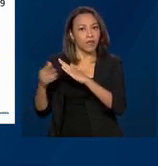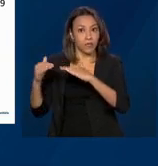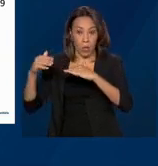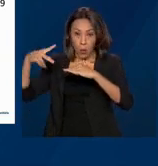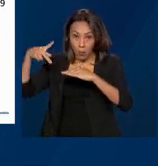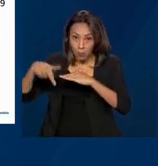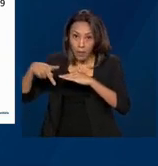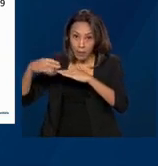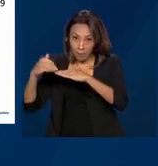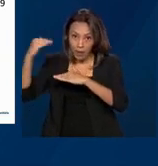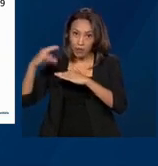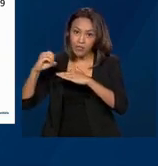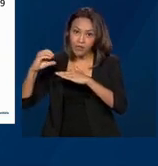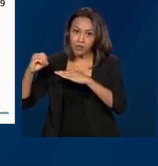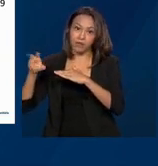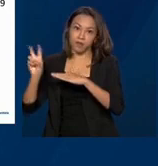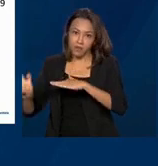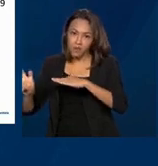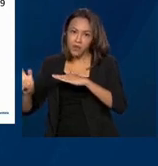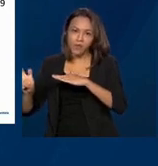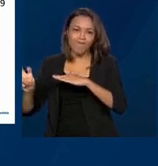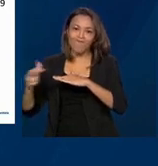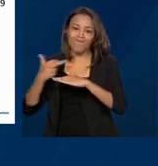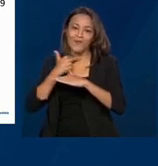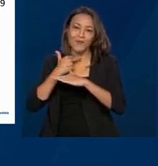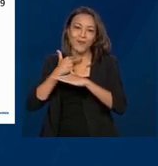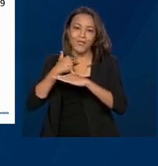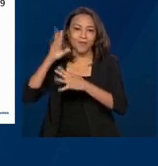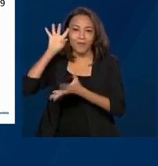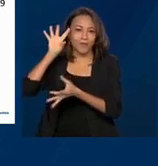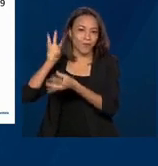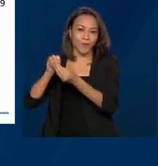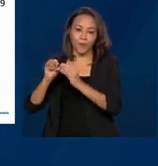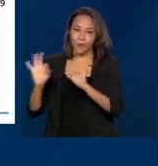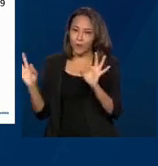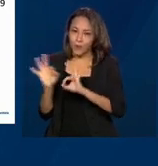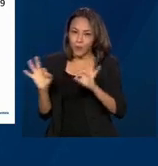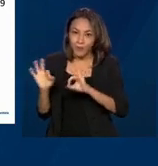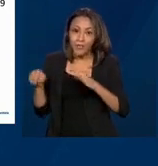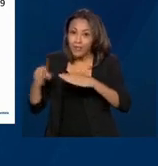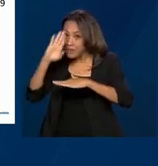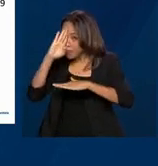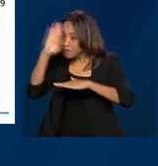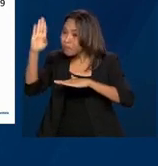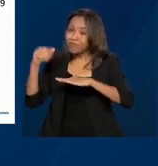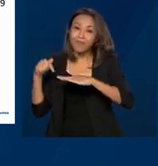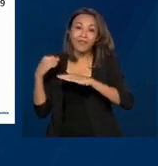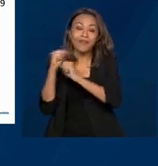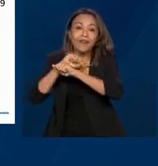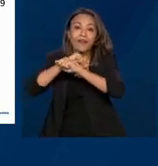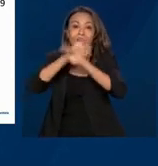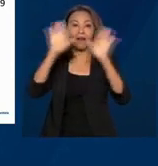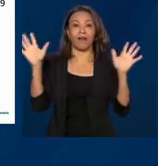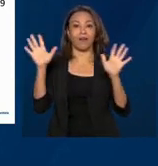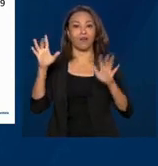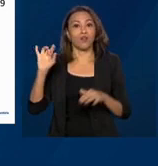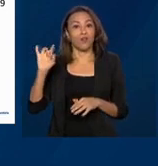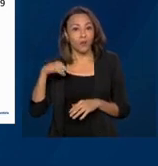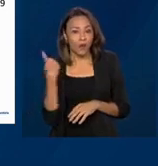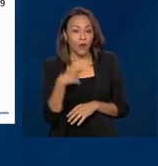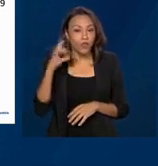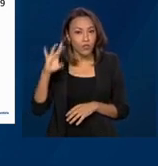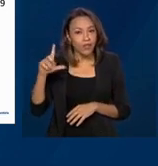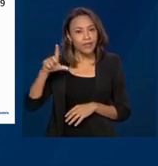que 0,05, nós não podemos chegar a uma conclusão. Isso é fundamental que fique claro, porque nós só podemos